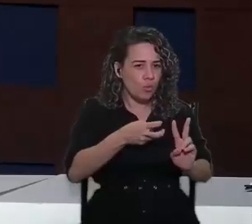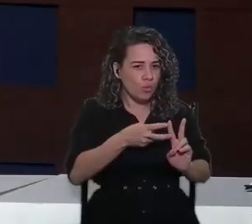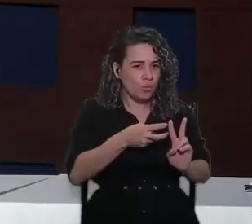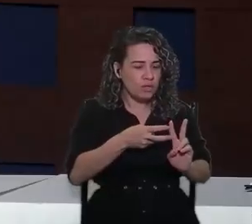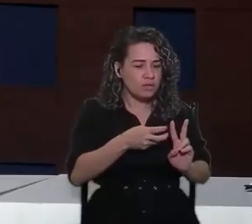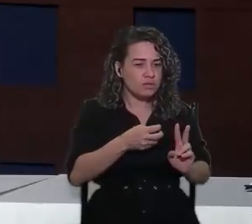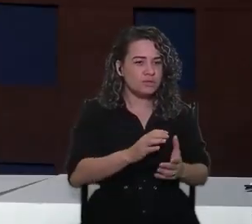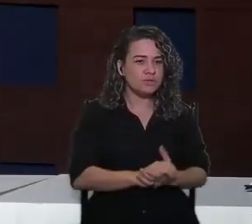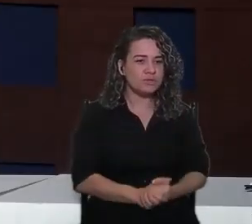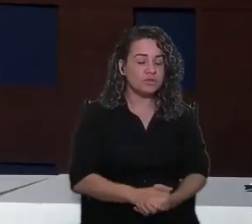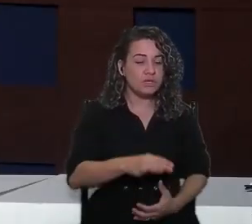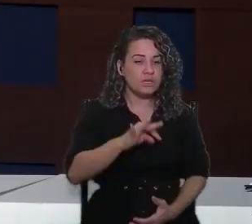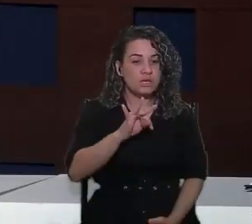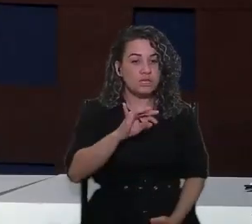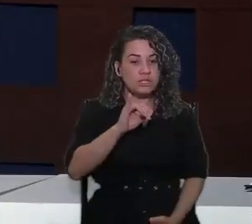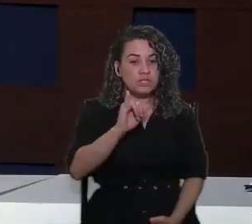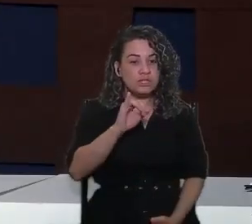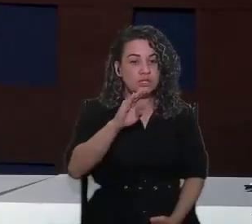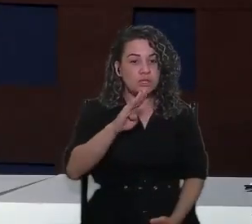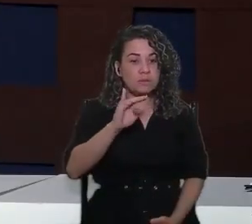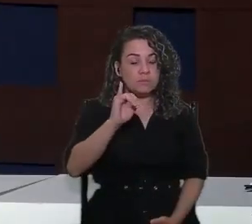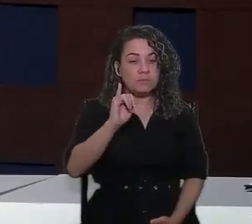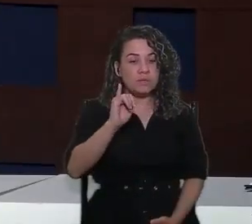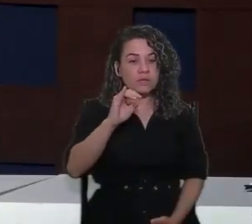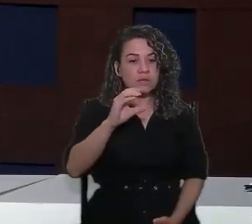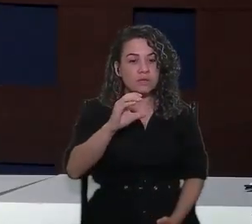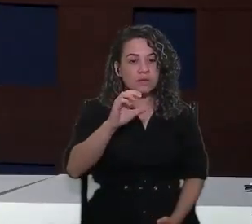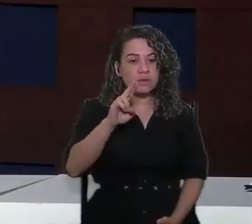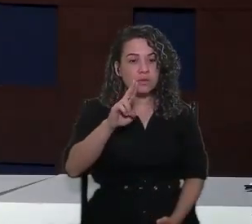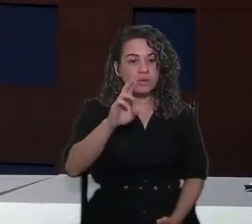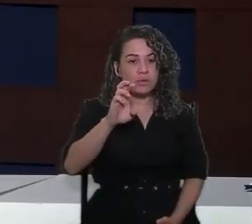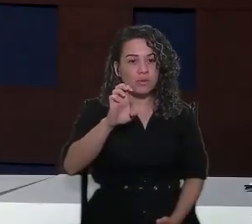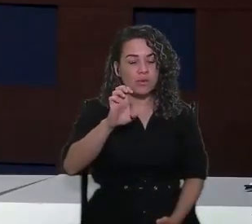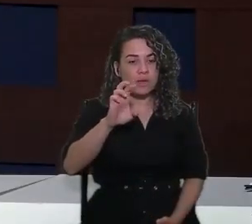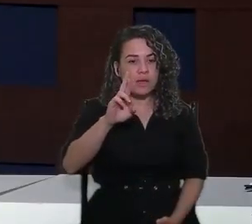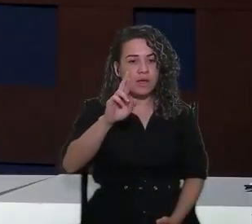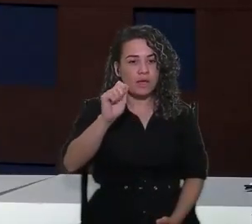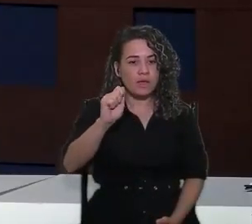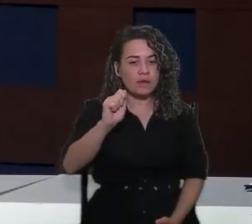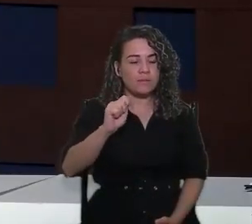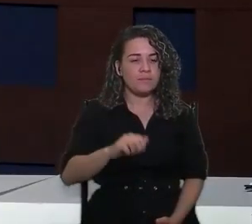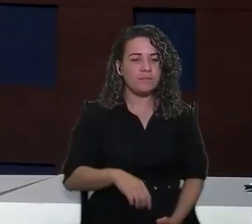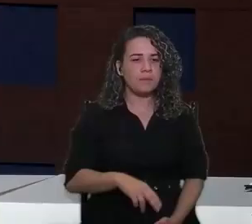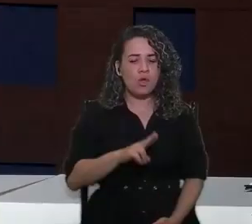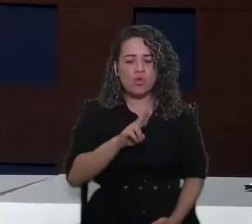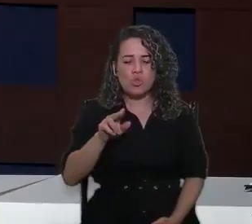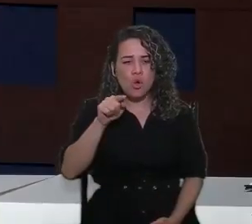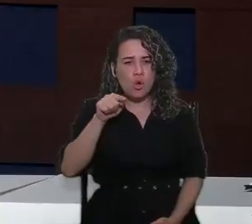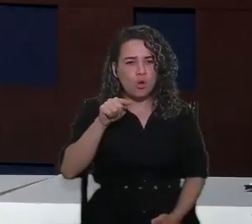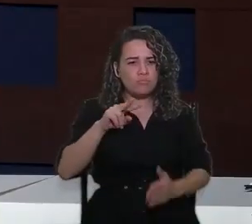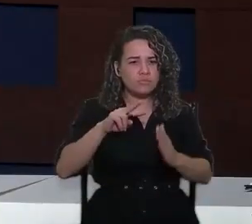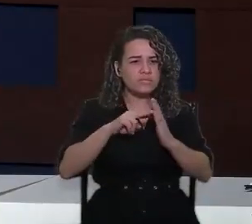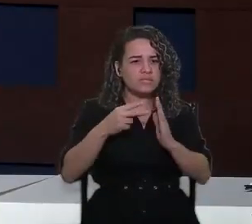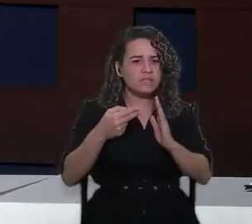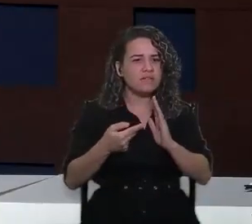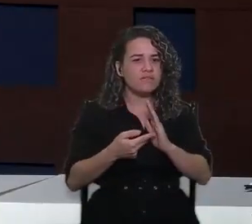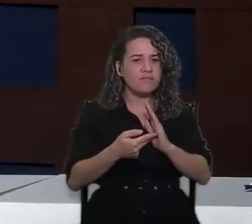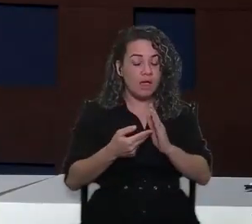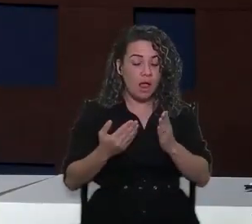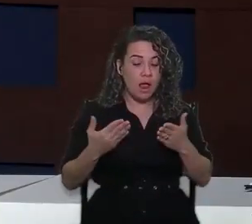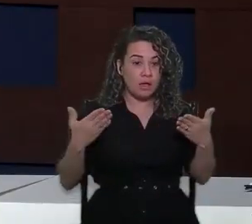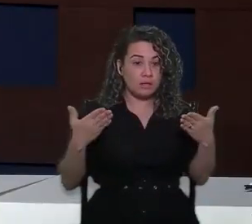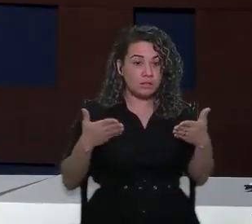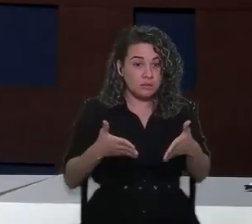vem do tupi, e Tibicuera quer dizer cemitério, o lugar para onde a gente vai quando a